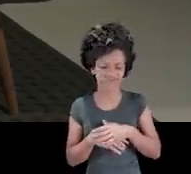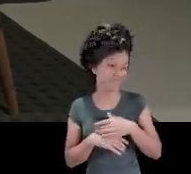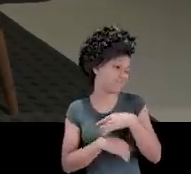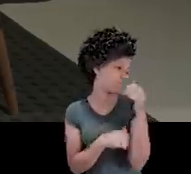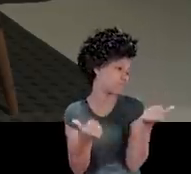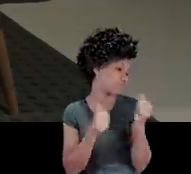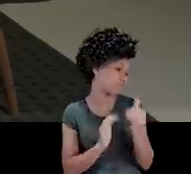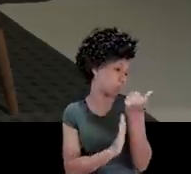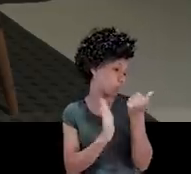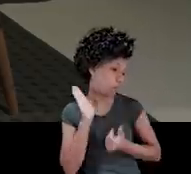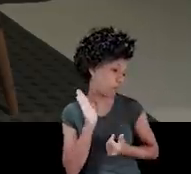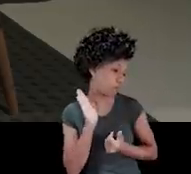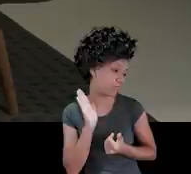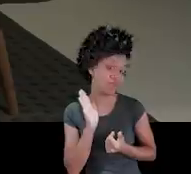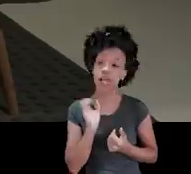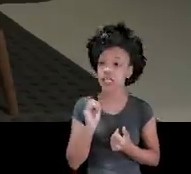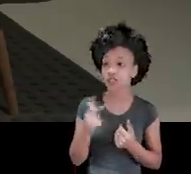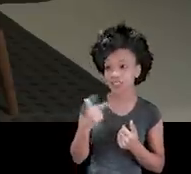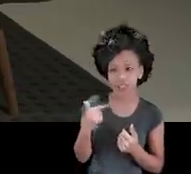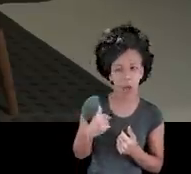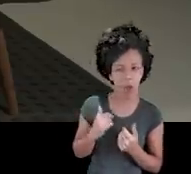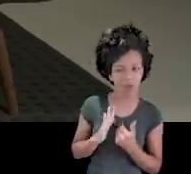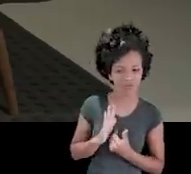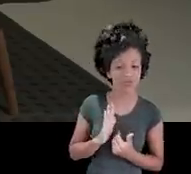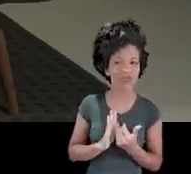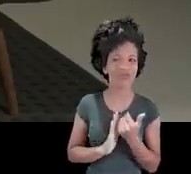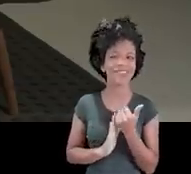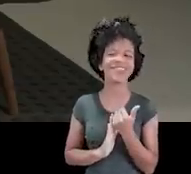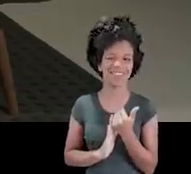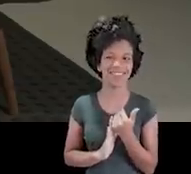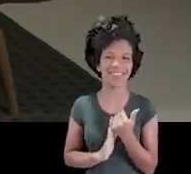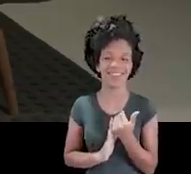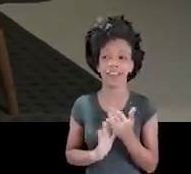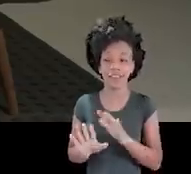estou abaixo da civilização. Se você ri, eu falo, subi de civilização. Entendi, então,